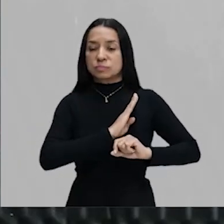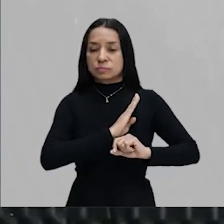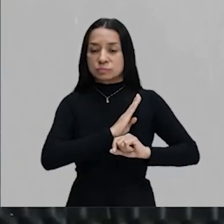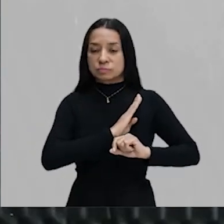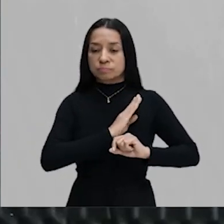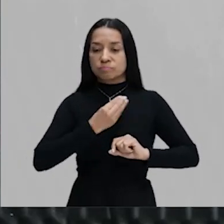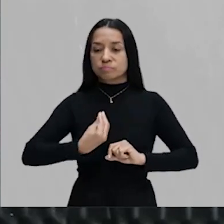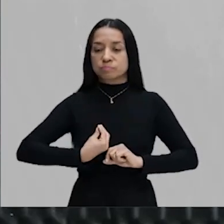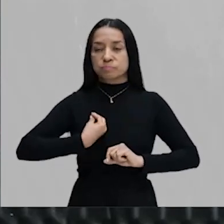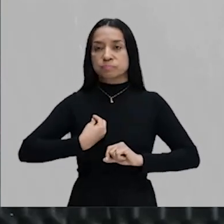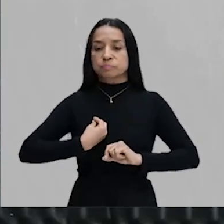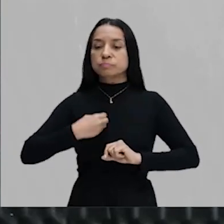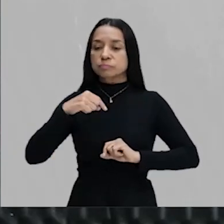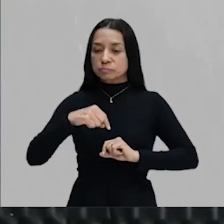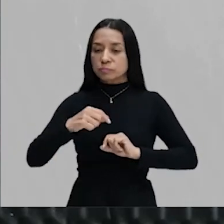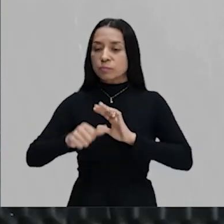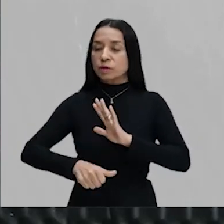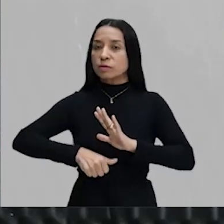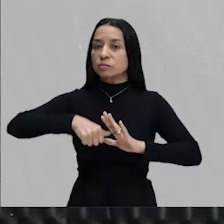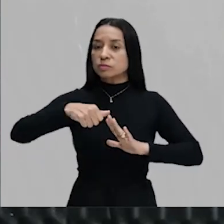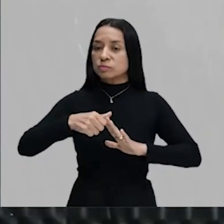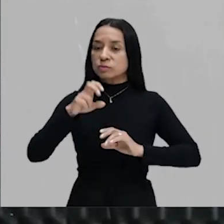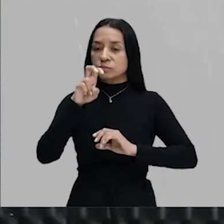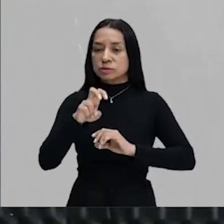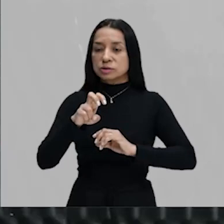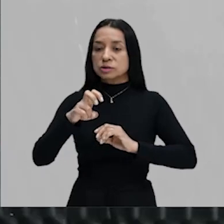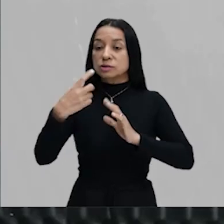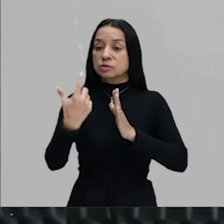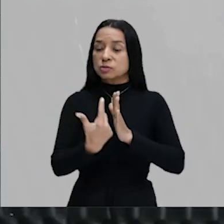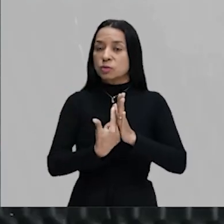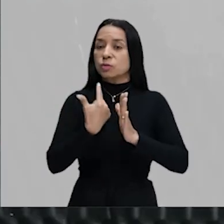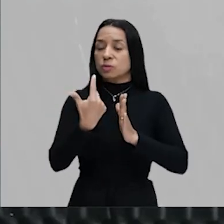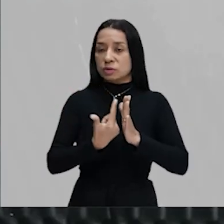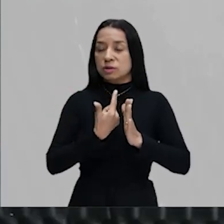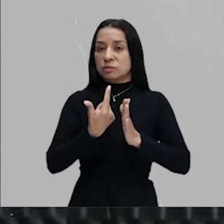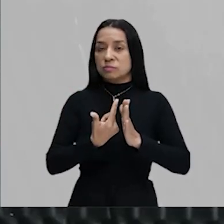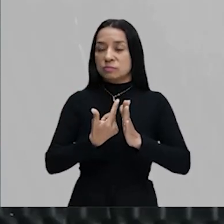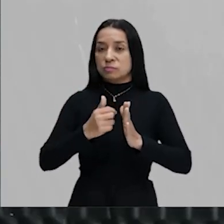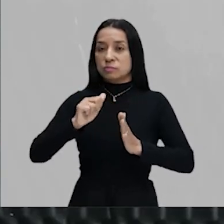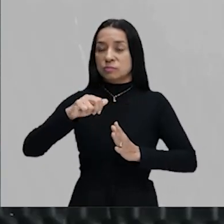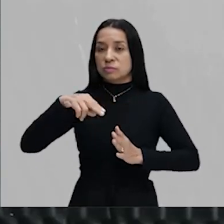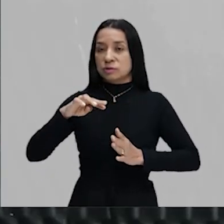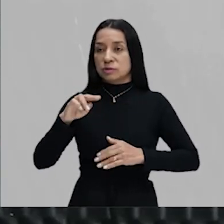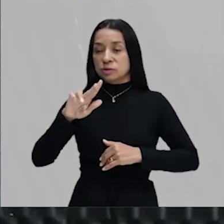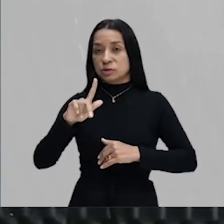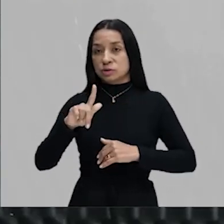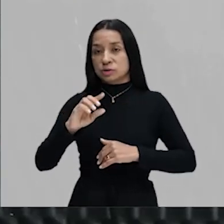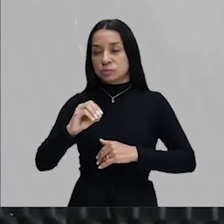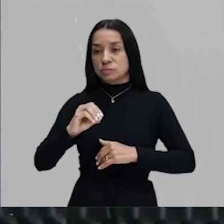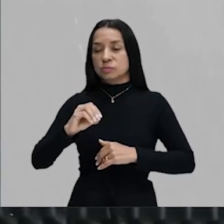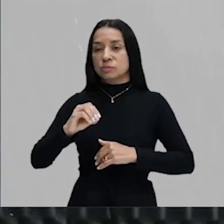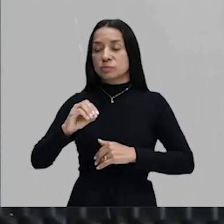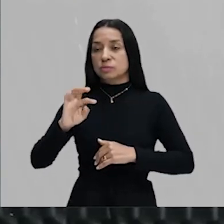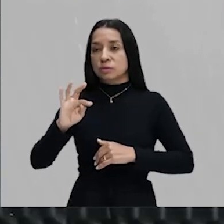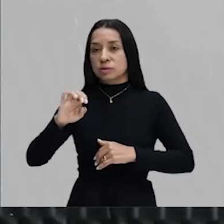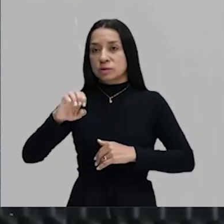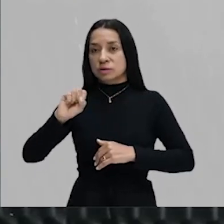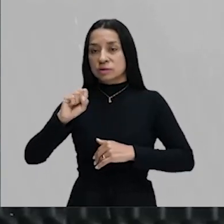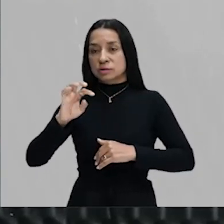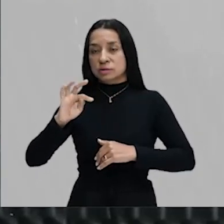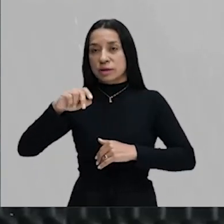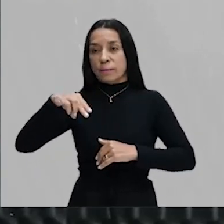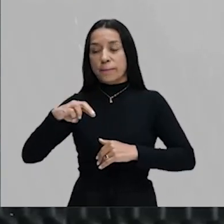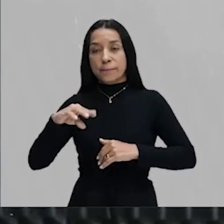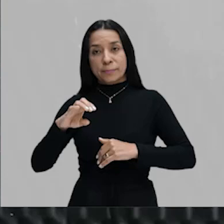está presente ali nos primeiros 5 livros do Antigo Testamento. Se você pega, por exemplo,